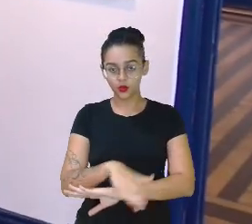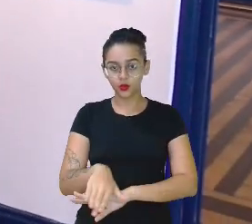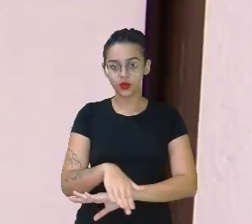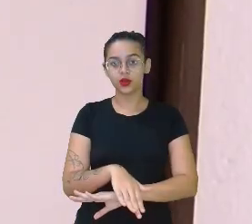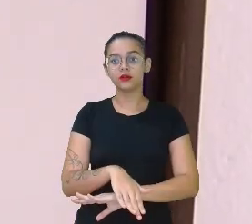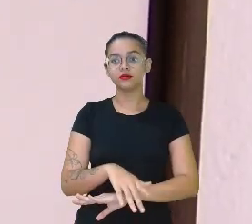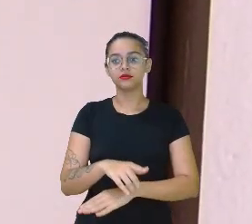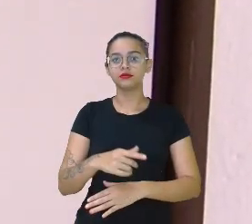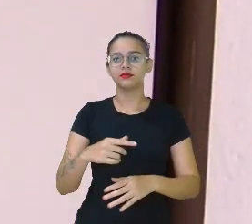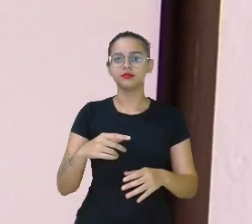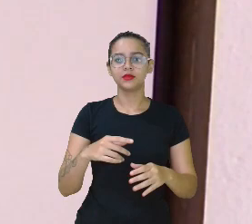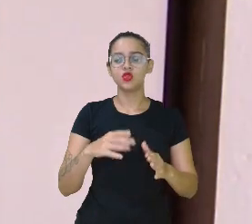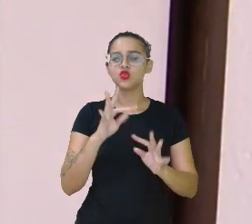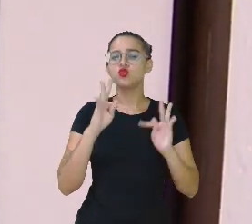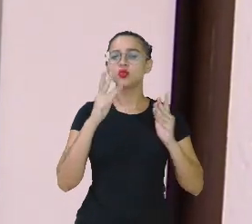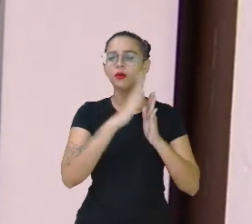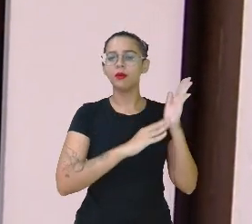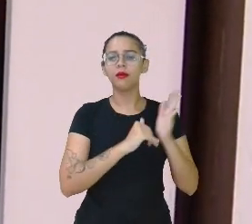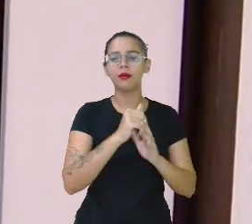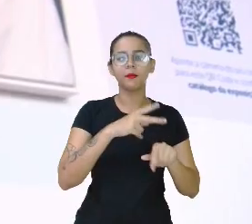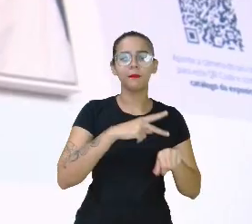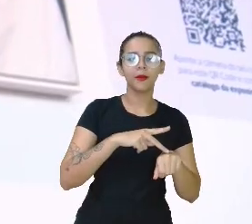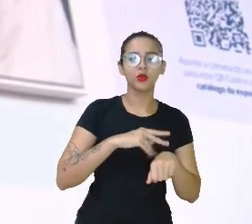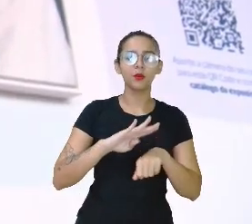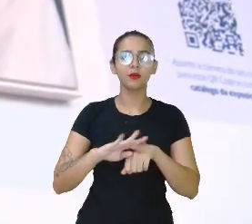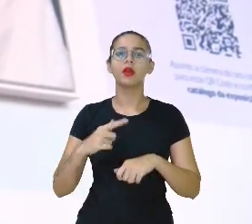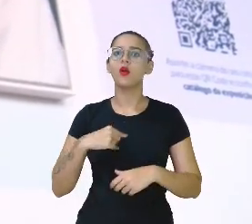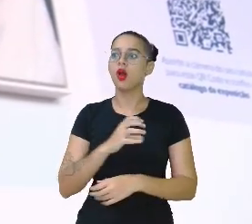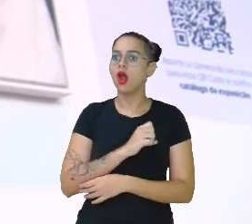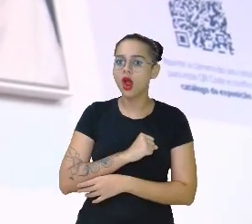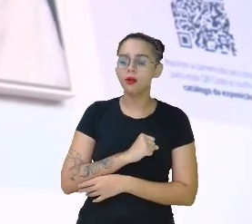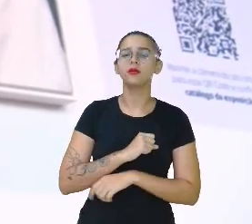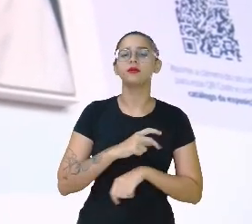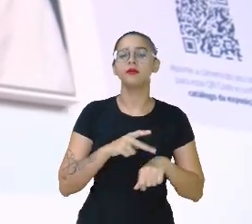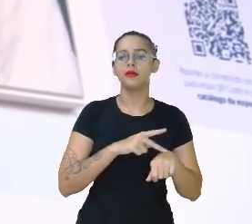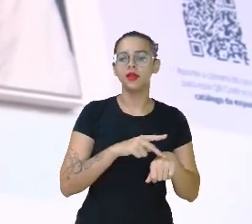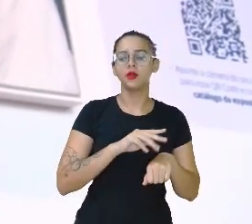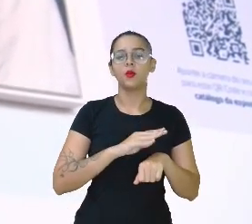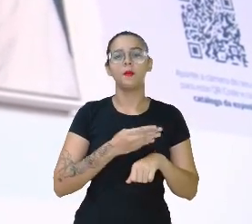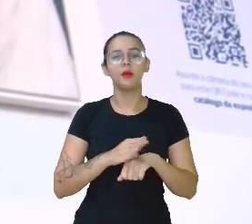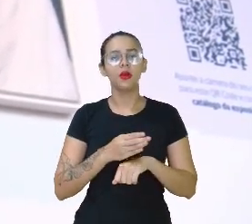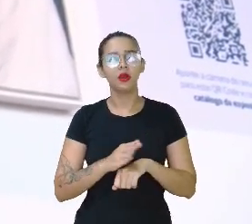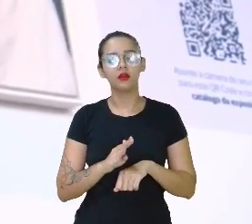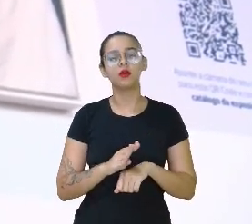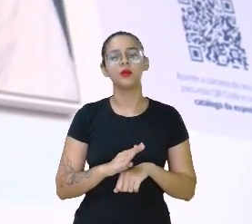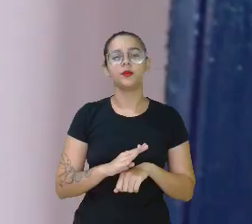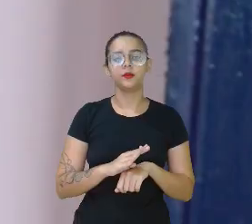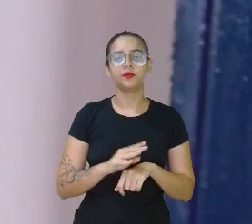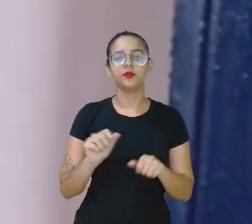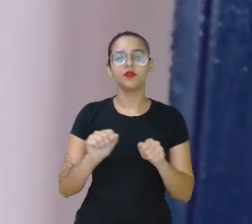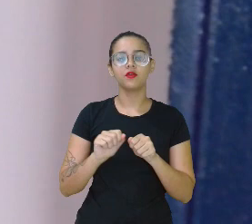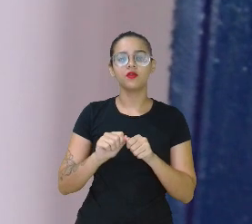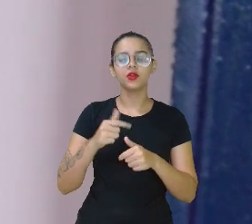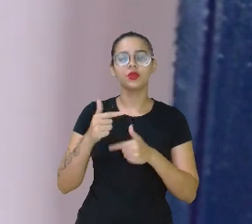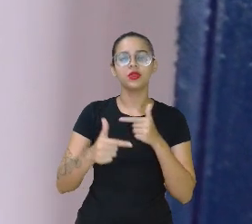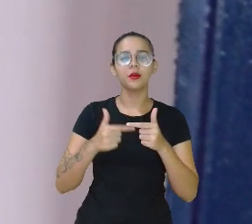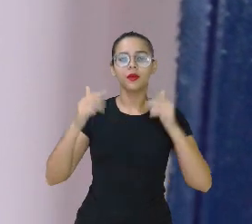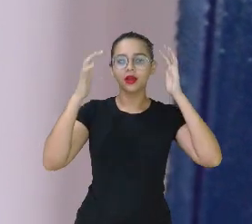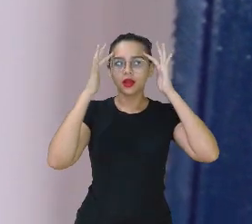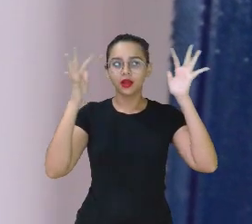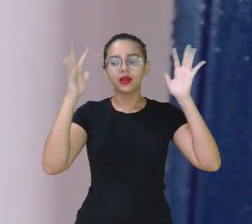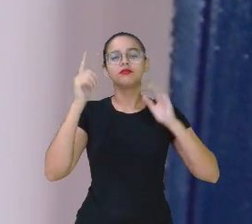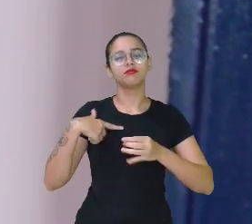pintava muito em preto e branco, e é o que eu tanto amo. Preto e branco, fazia um trabalho abstrato, como eu